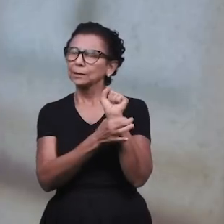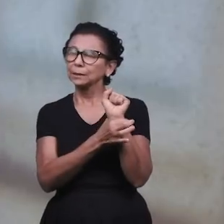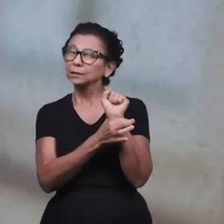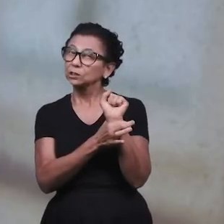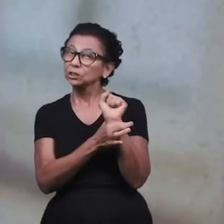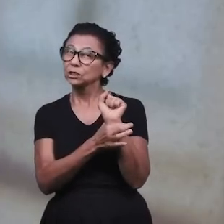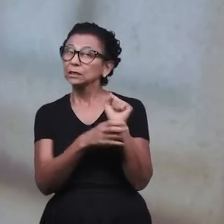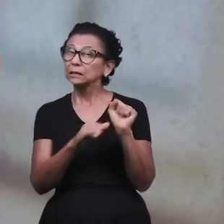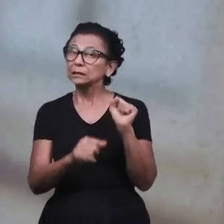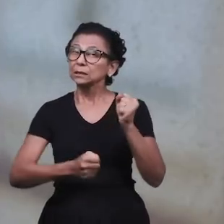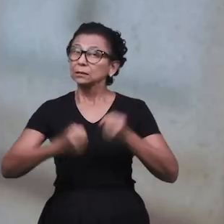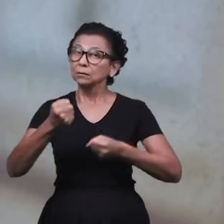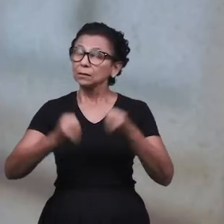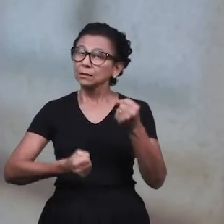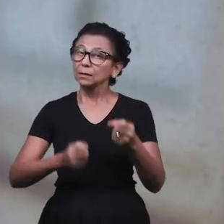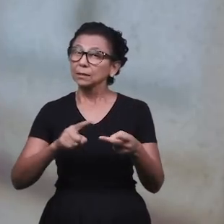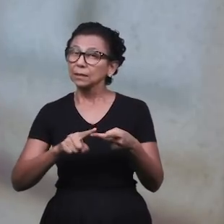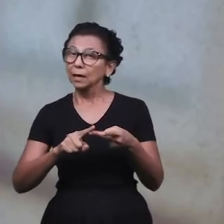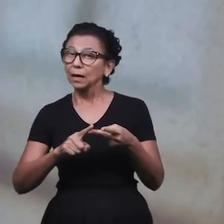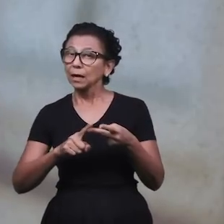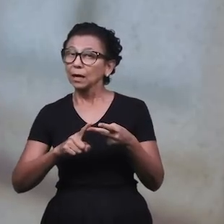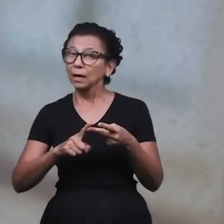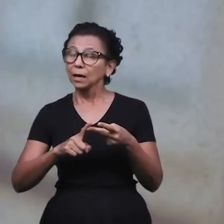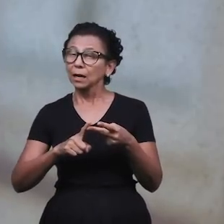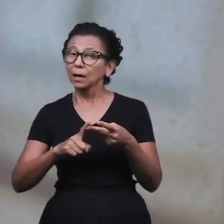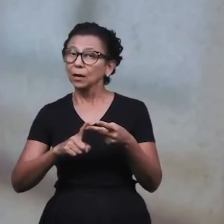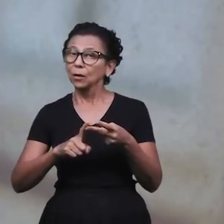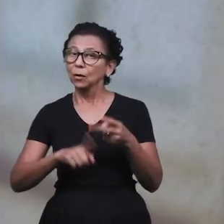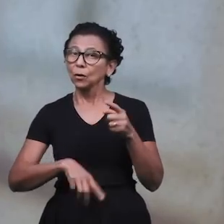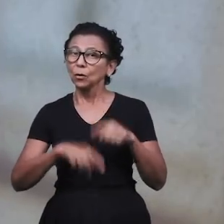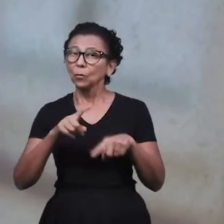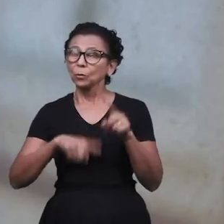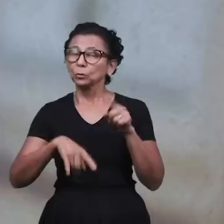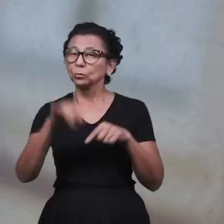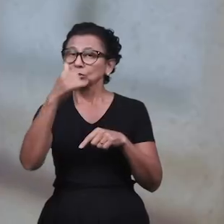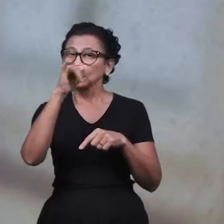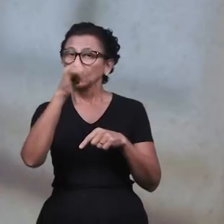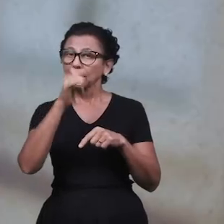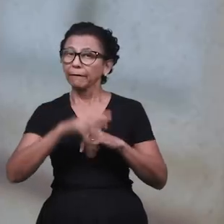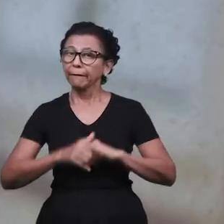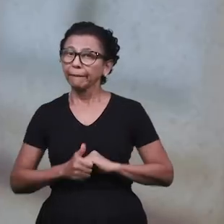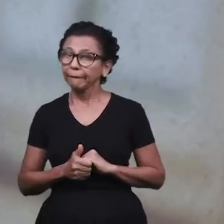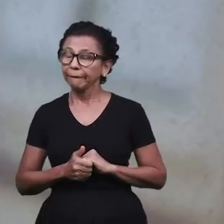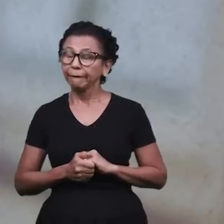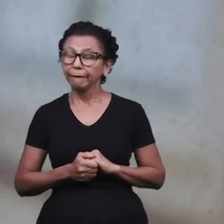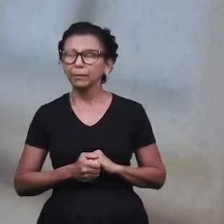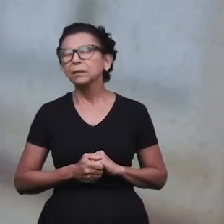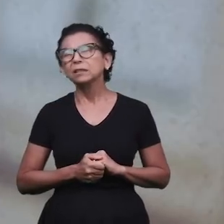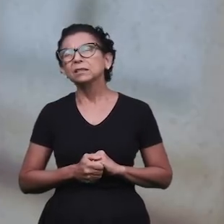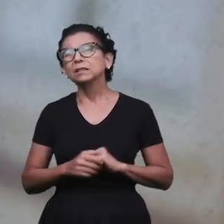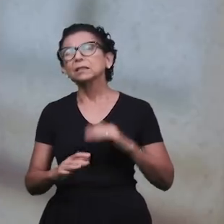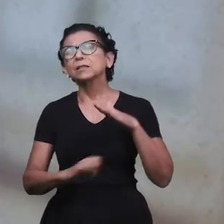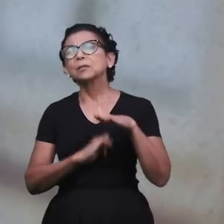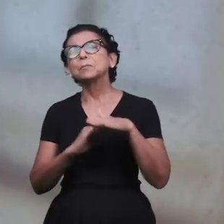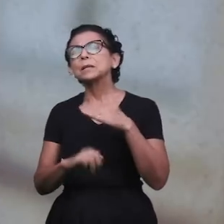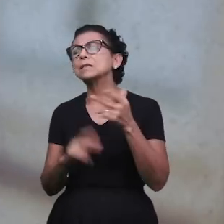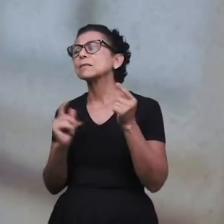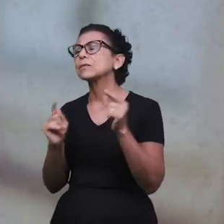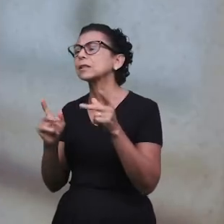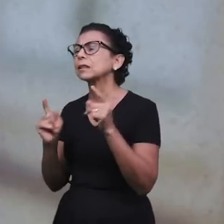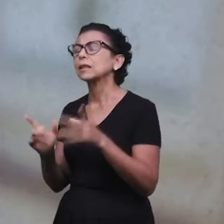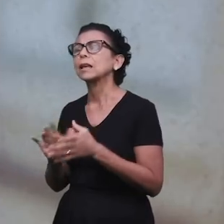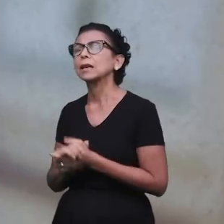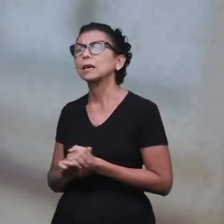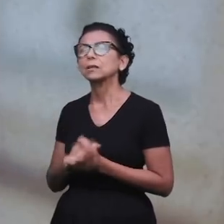se é um carro, se é um imóvel, se é um eletrodoméstico, quem está vendendo, se é um fornecedor de serviço, quem é essa pessoa, como ela